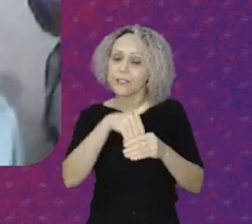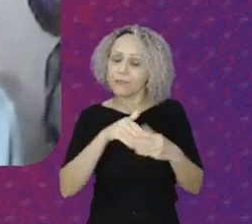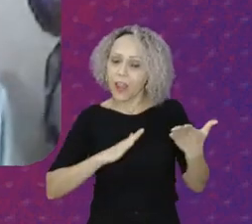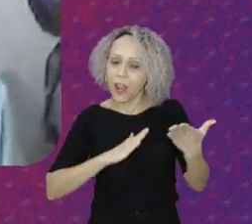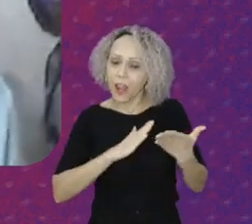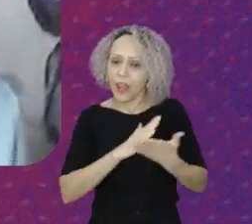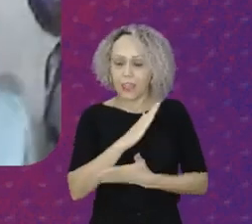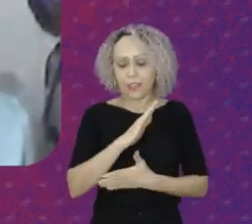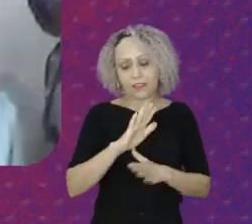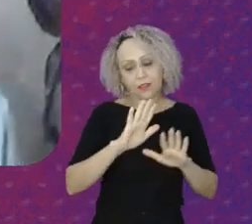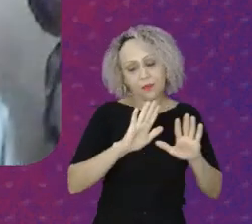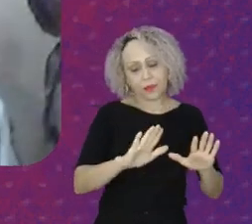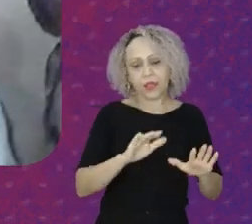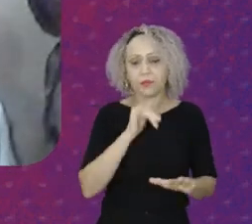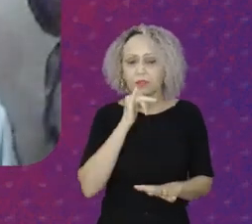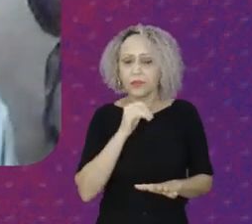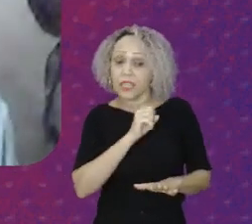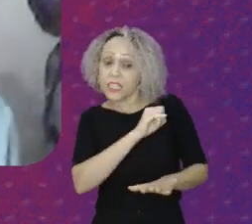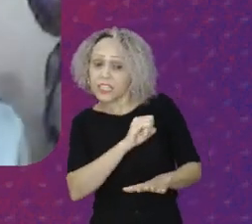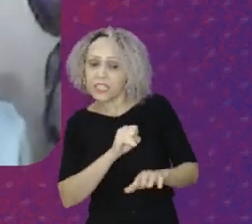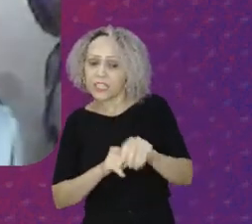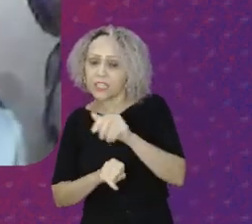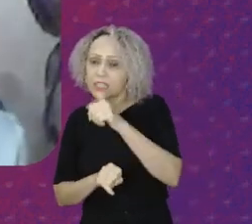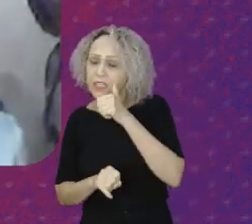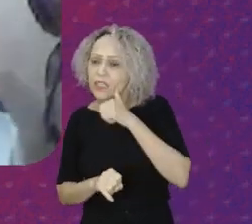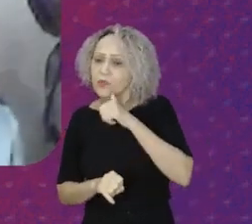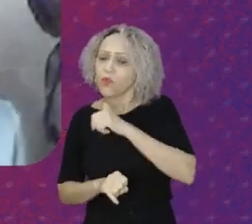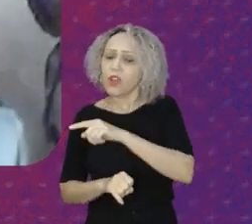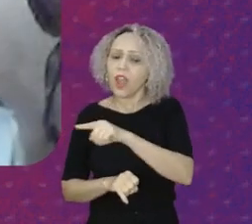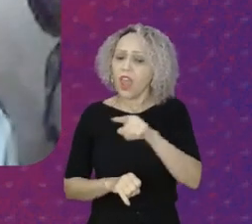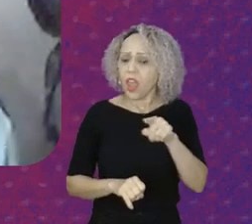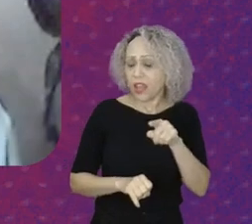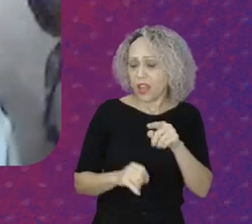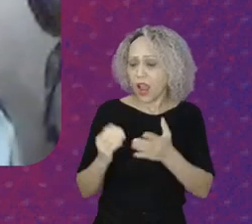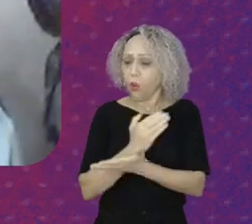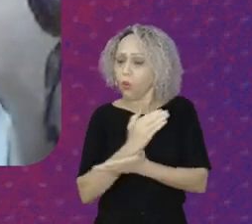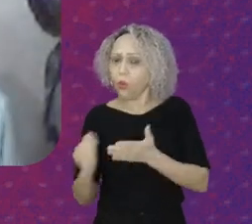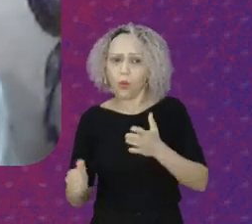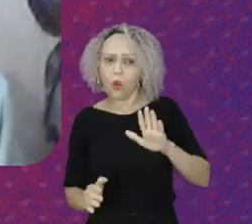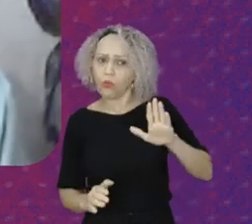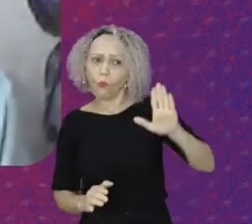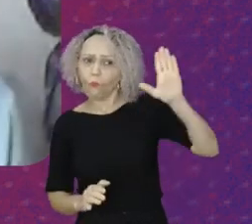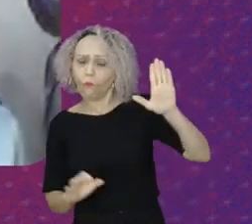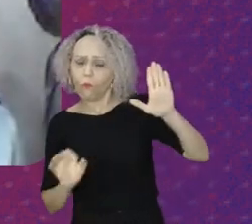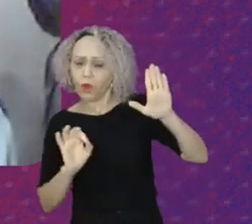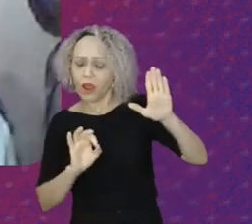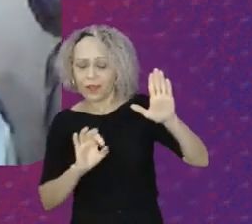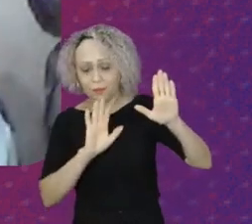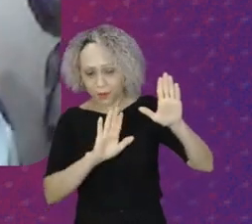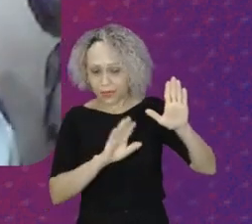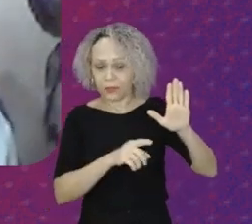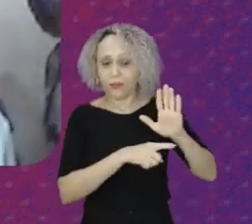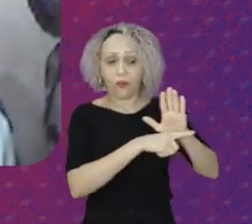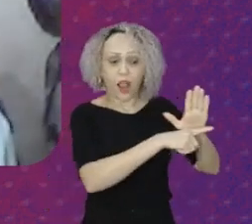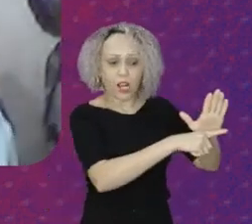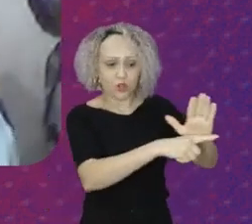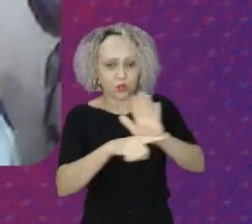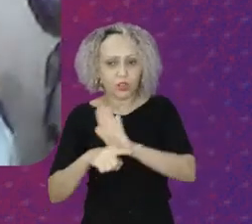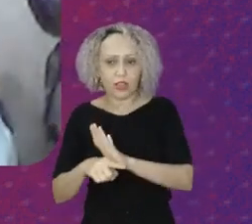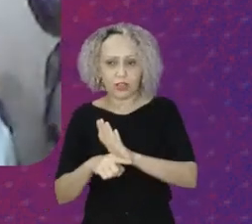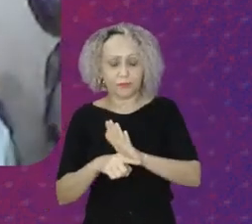estar ali como se fossem candidatos, nos ajudando a fazer isso. Então, não é um conselho, é